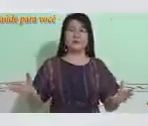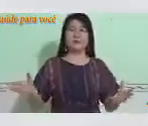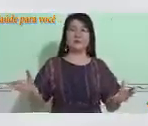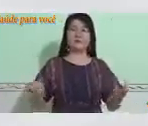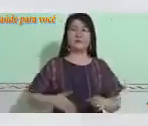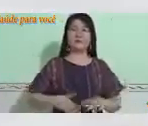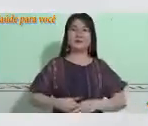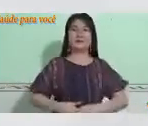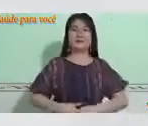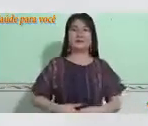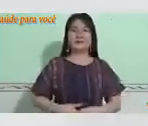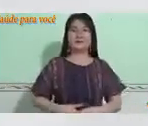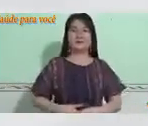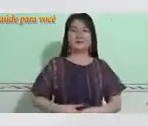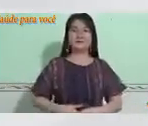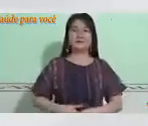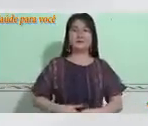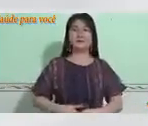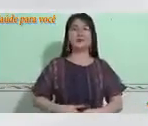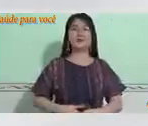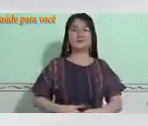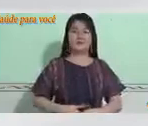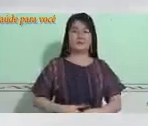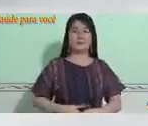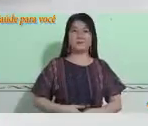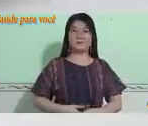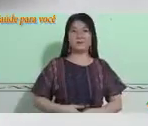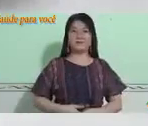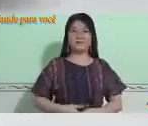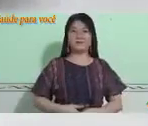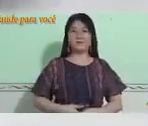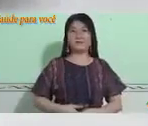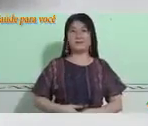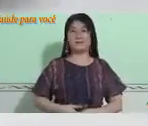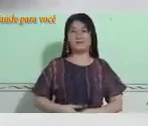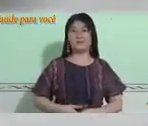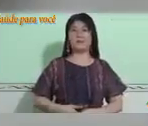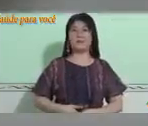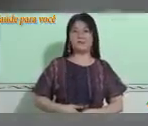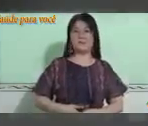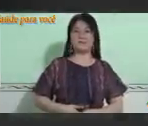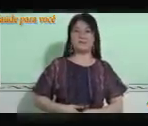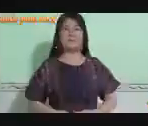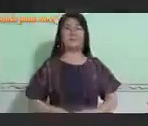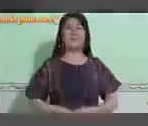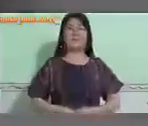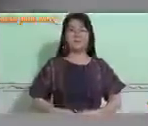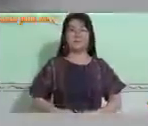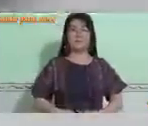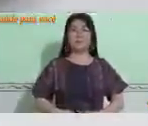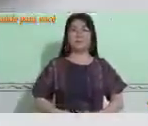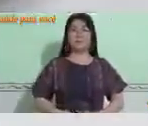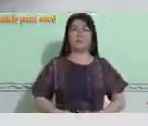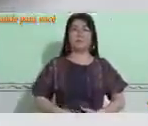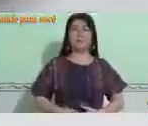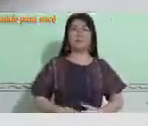retirar completamente a tireoide e não fazer a reposição hormonal, pode haver hipotireoidismo, vírgula, uma